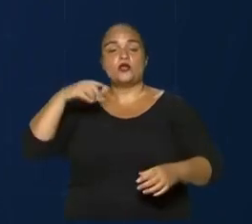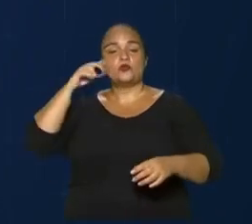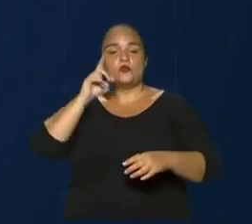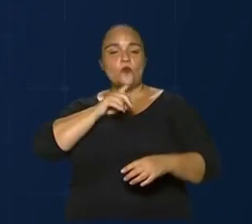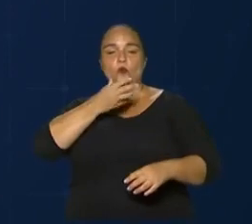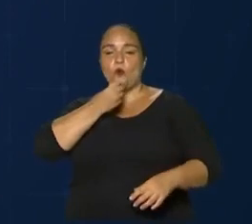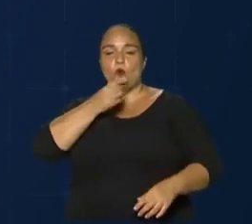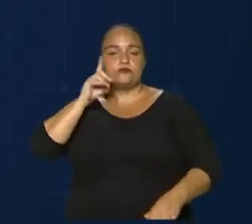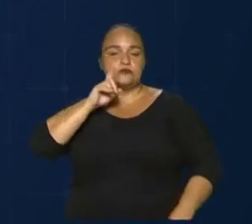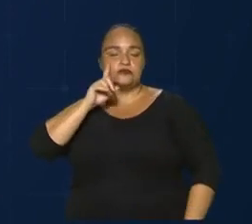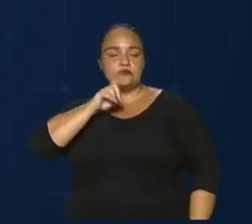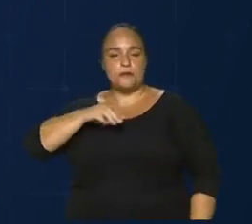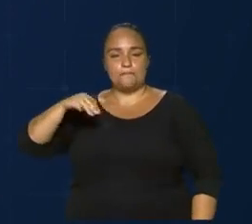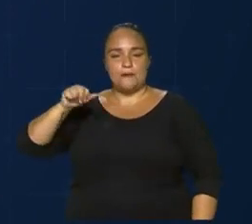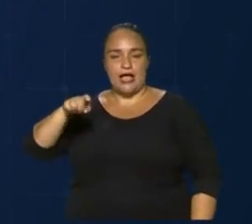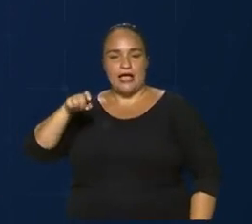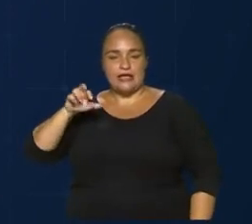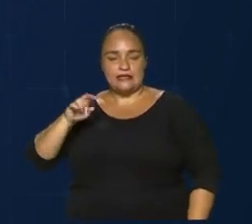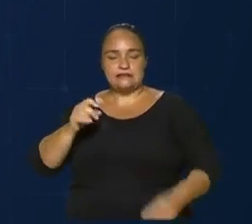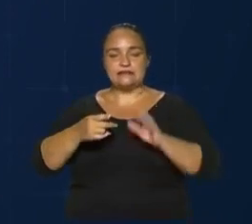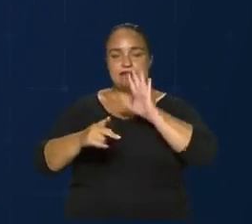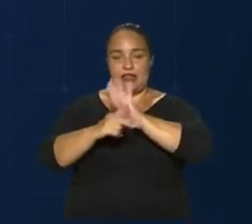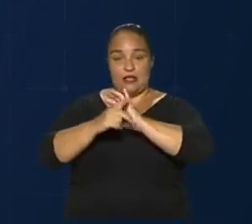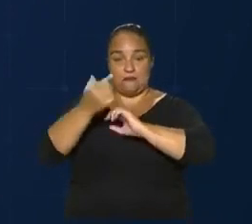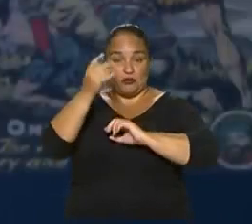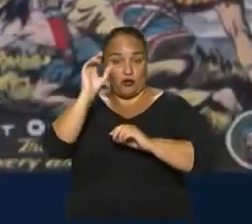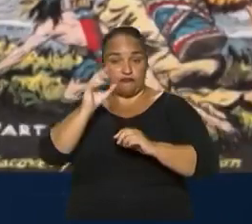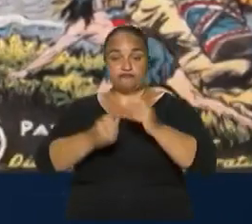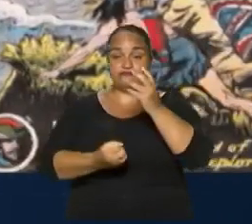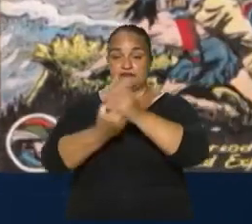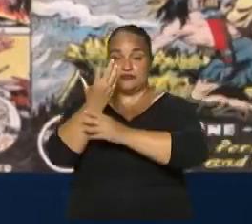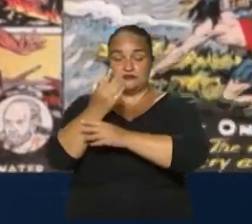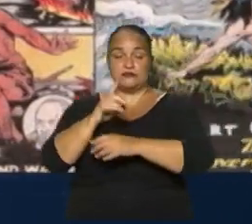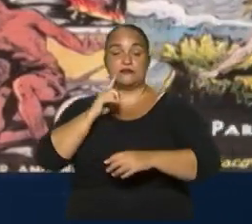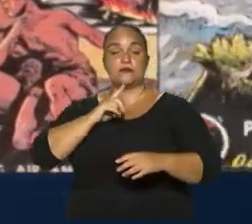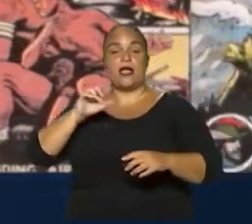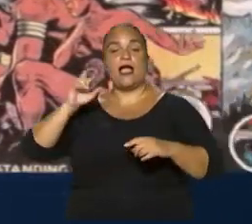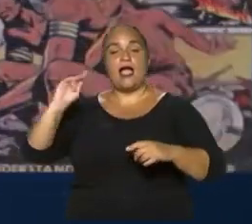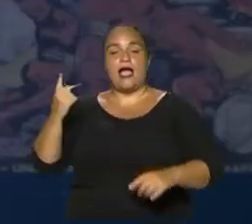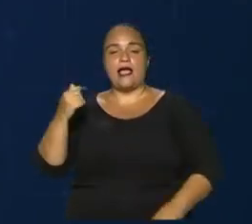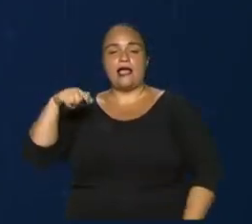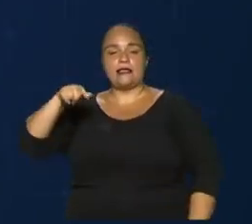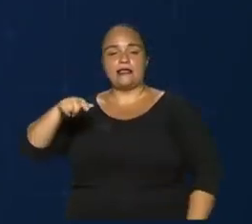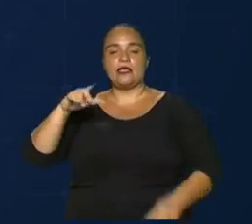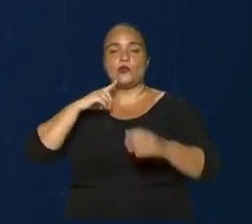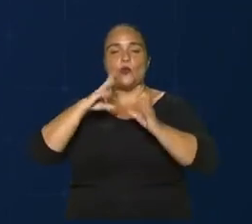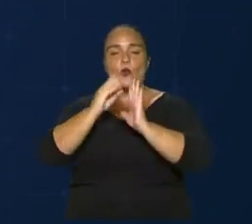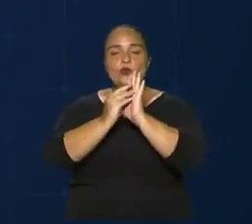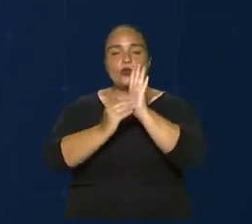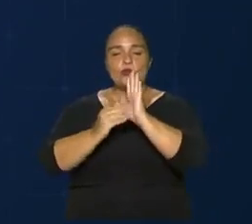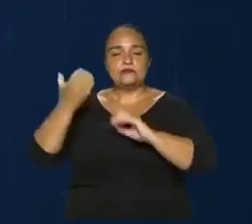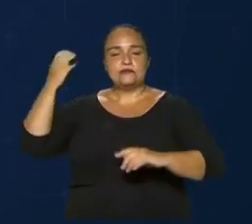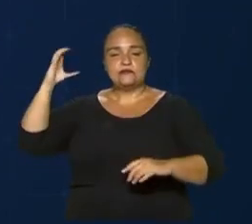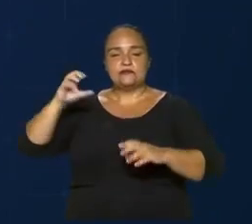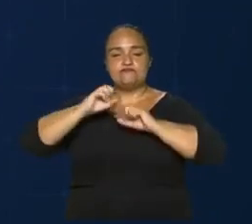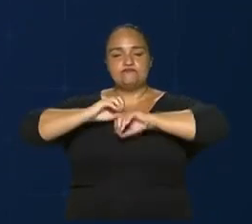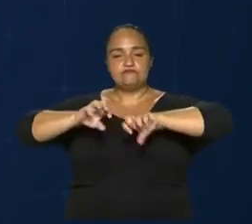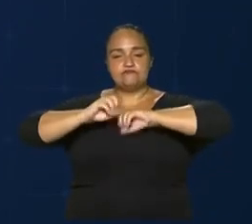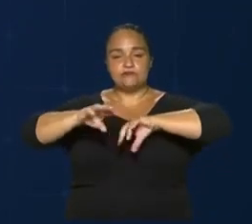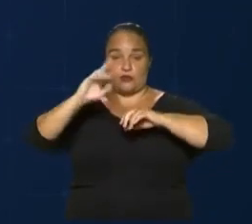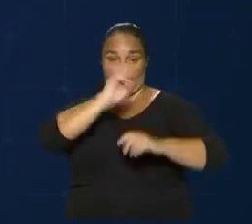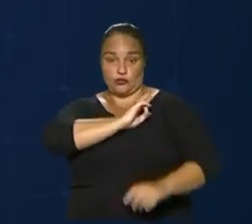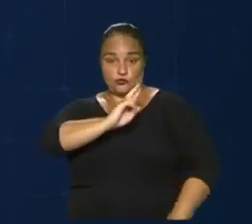norte-americano Max Gaines funda a Educational Comics para publicar HQs com conteúdo científico, educativo e